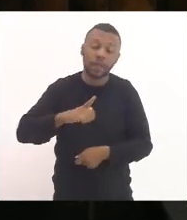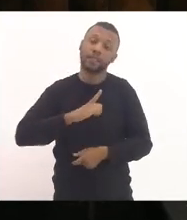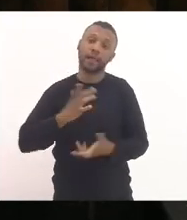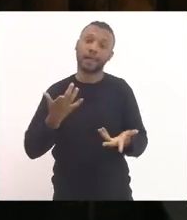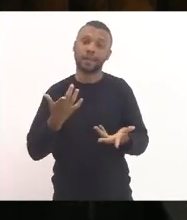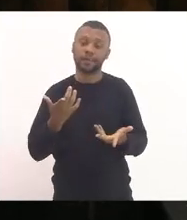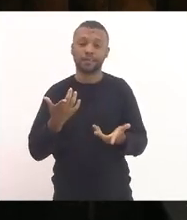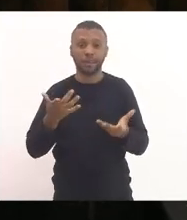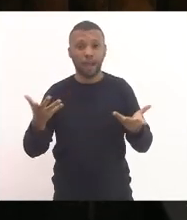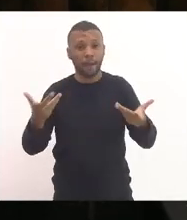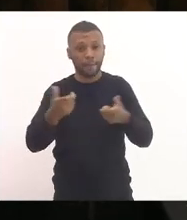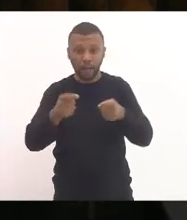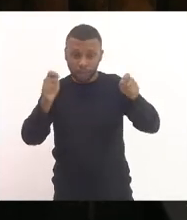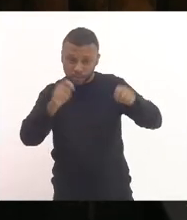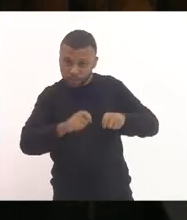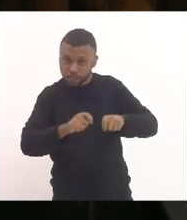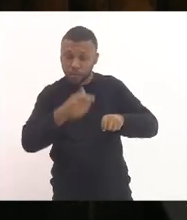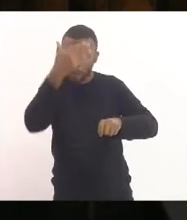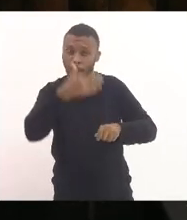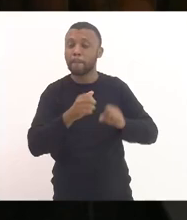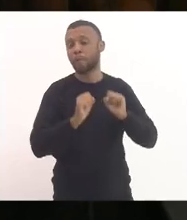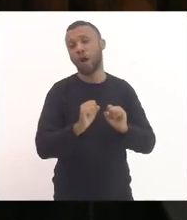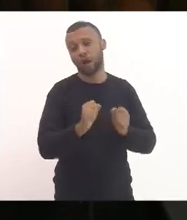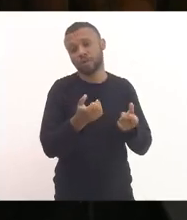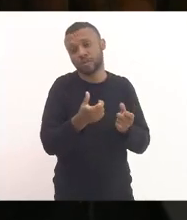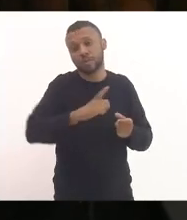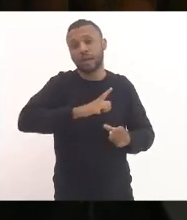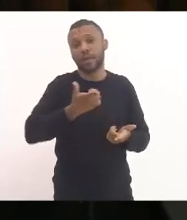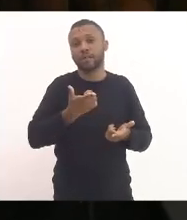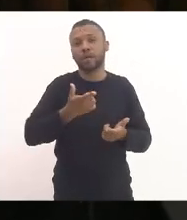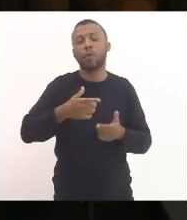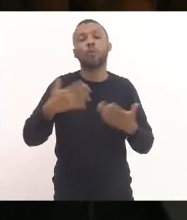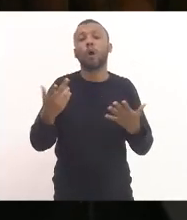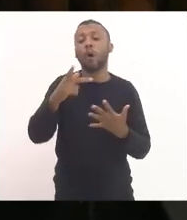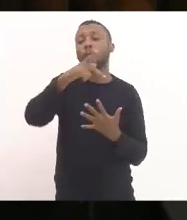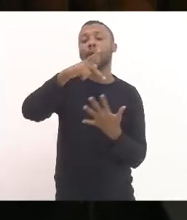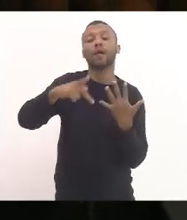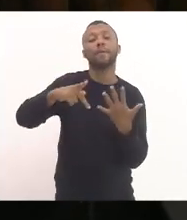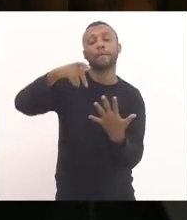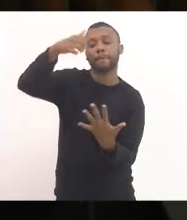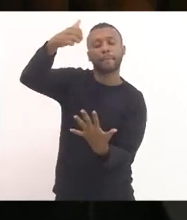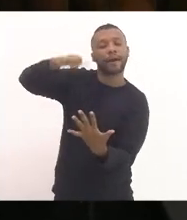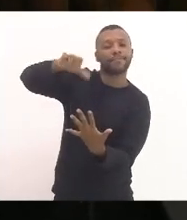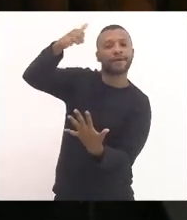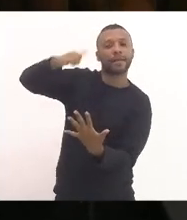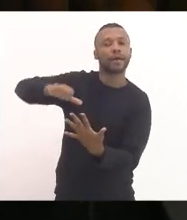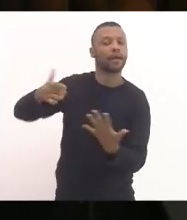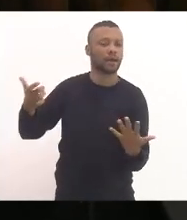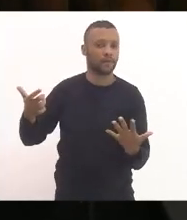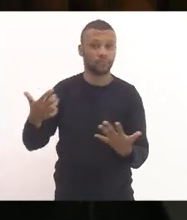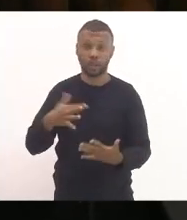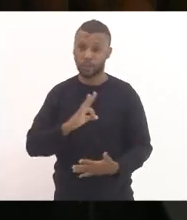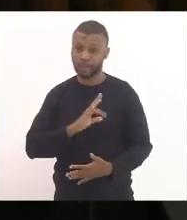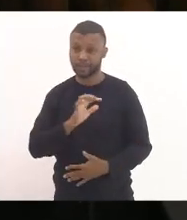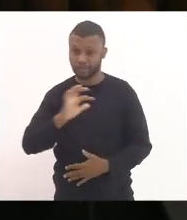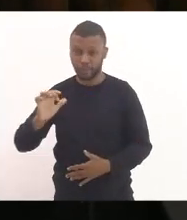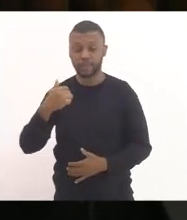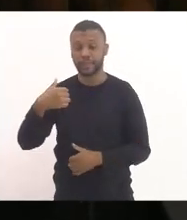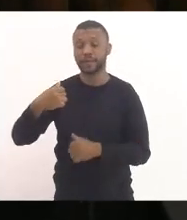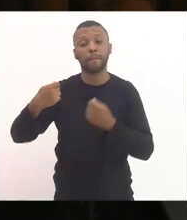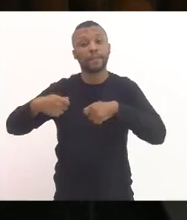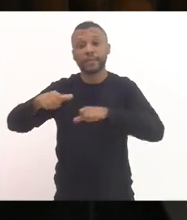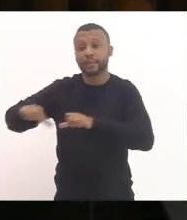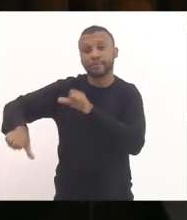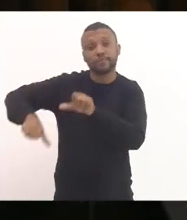habilitação tem tem então o que que mede isso a Polícia Civil tem q se modernizar